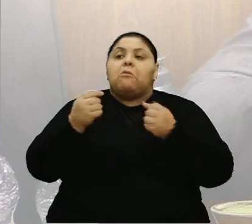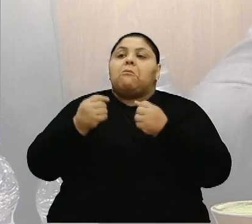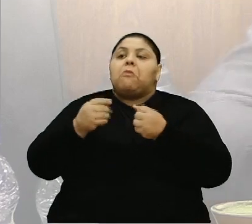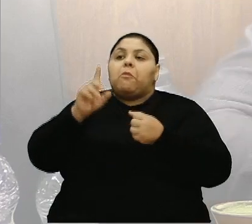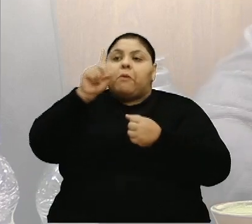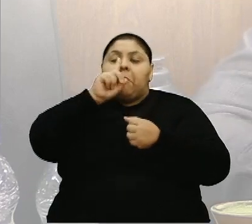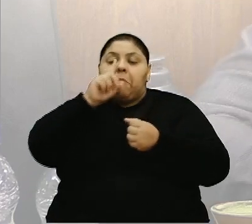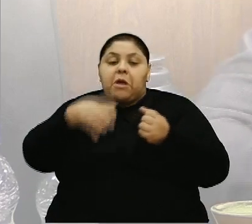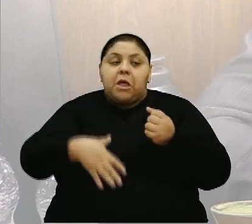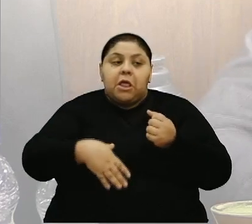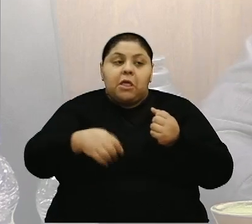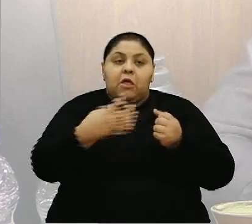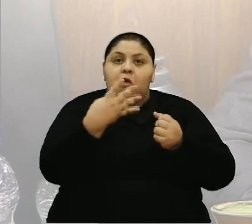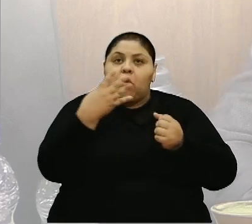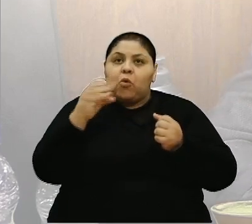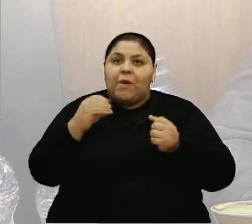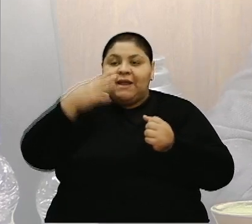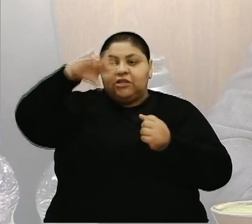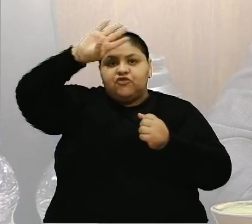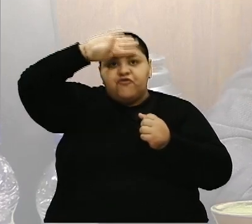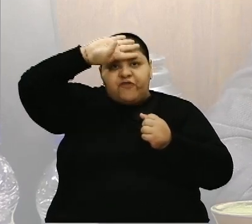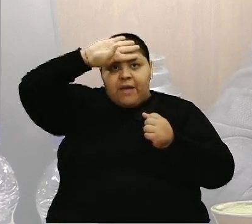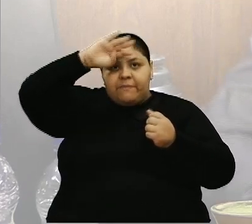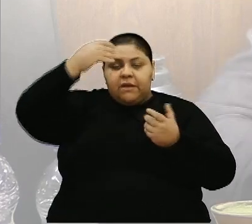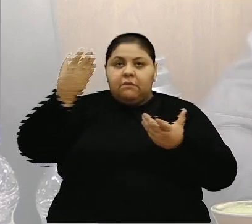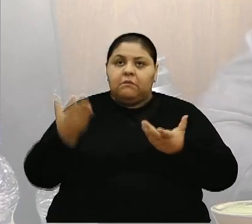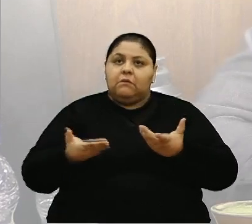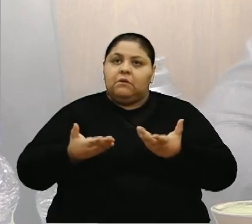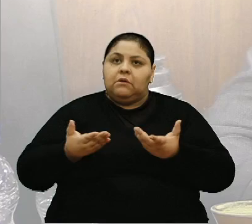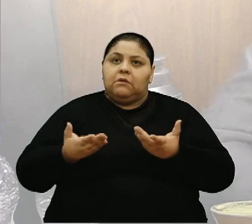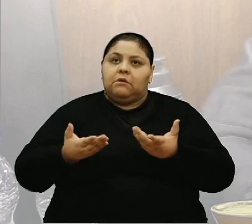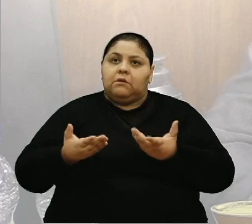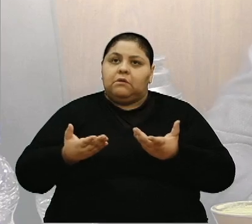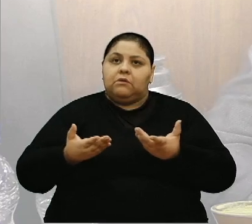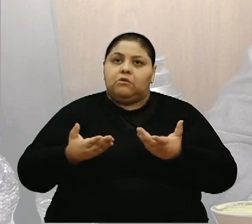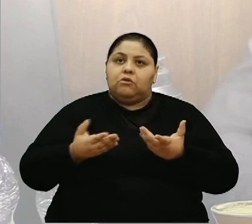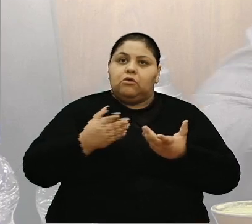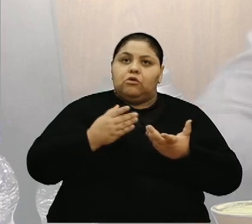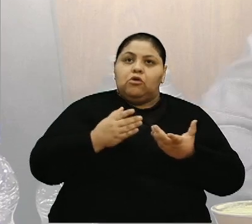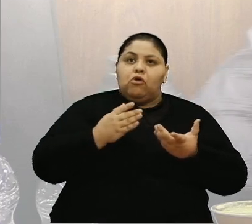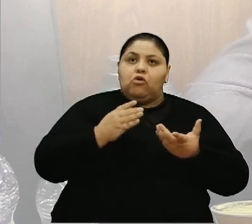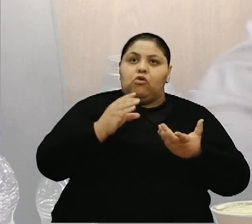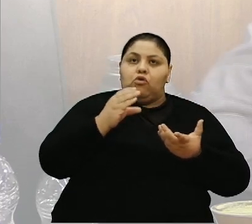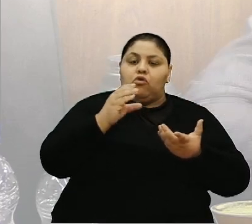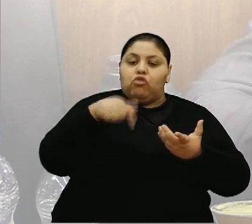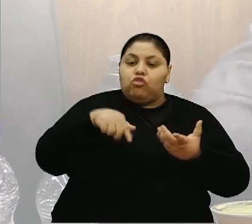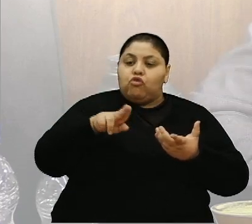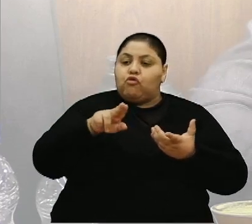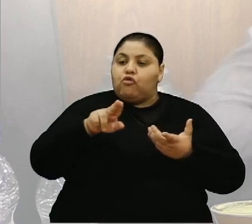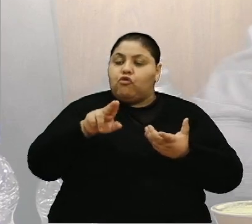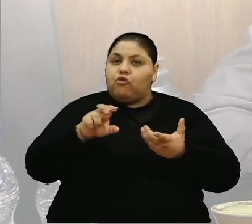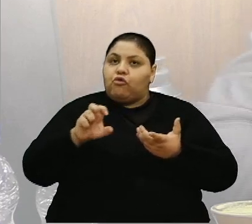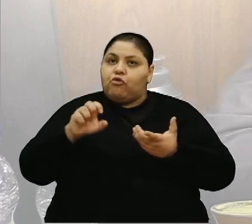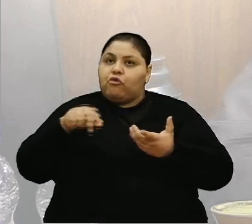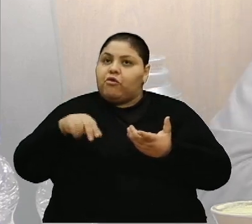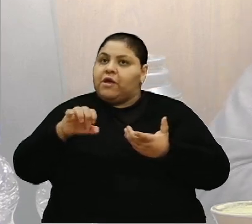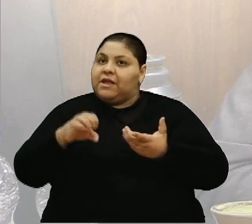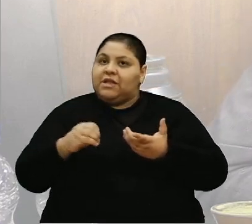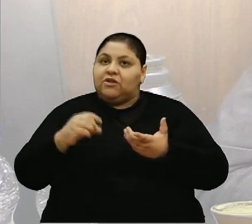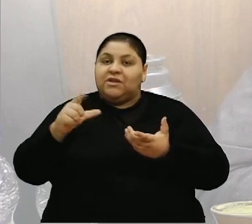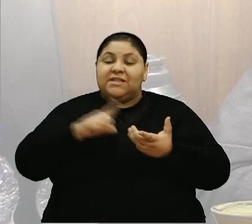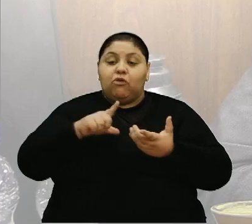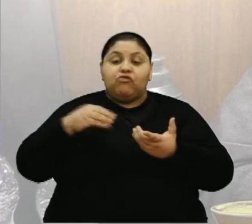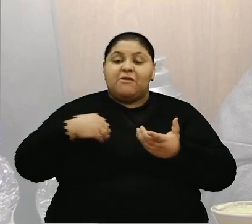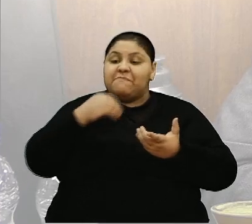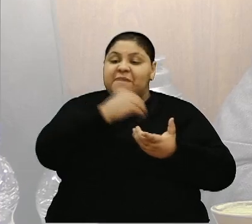está com um filho com 40 de febre, lá do Canyon, e não tem pediatra na região de Santa Fé. O